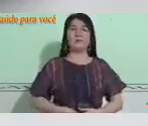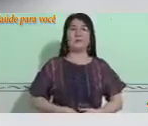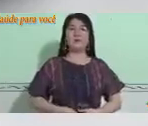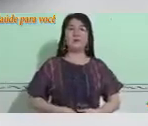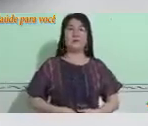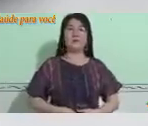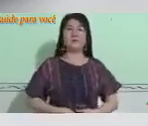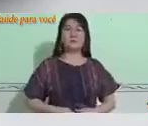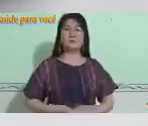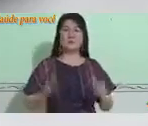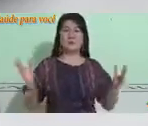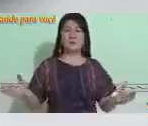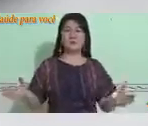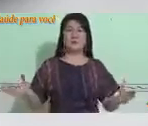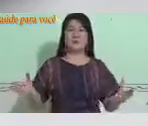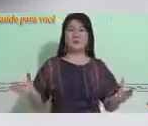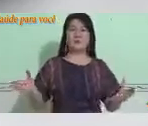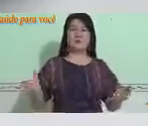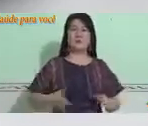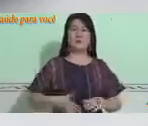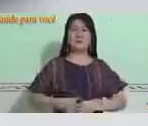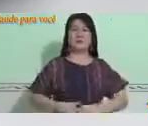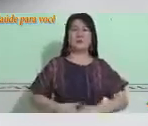e acento agudo